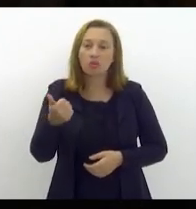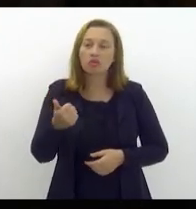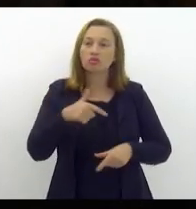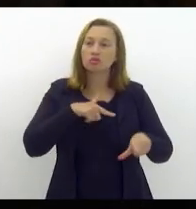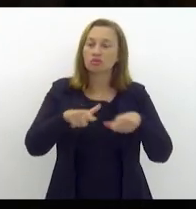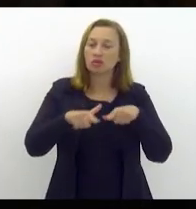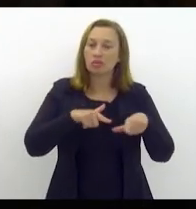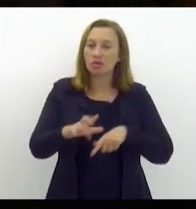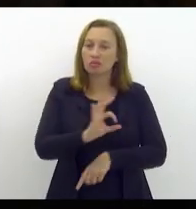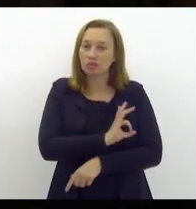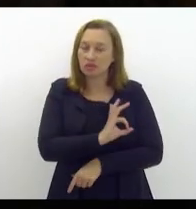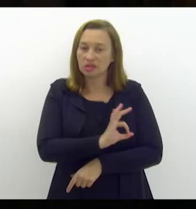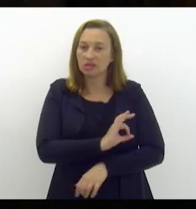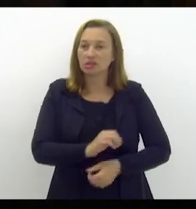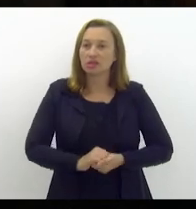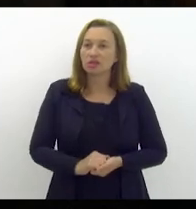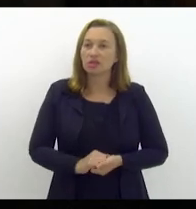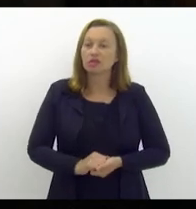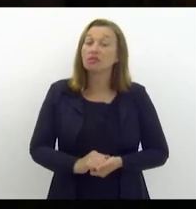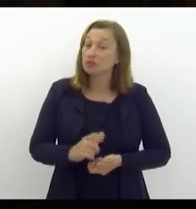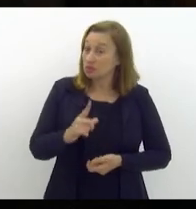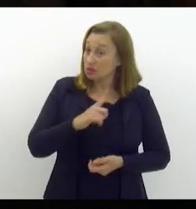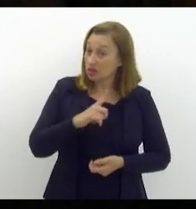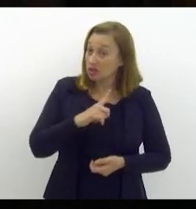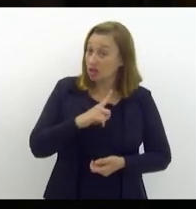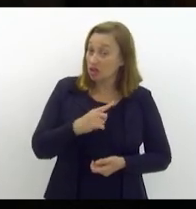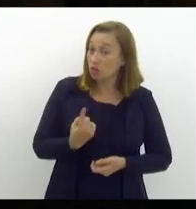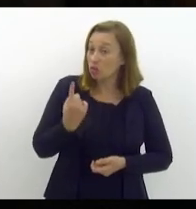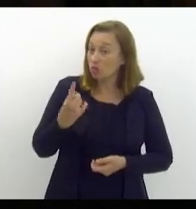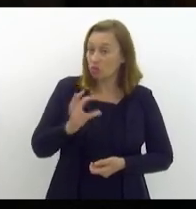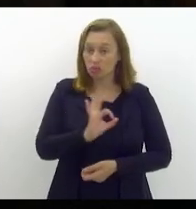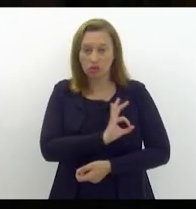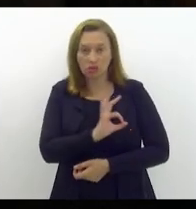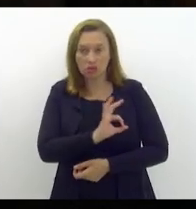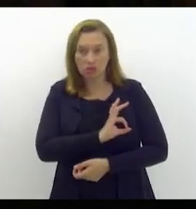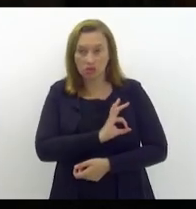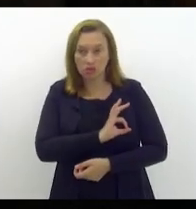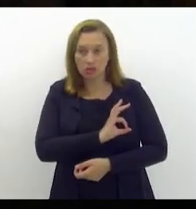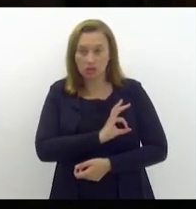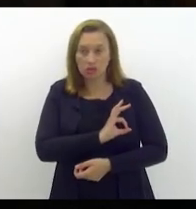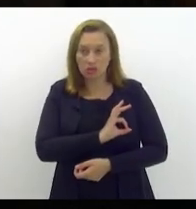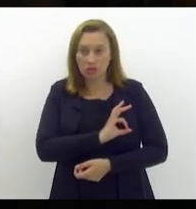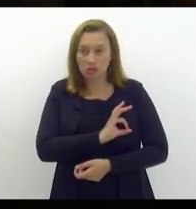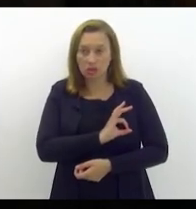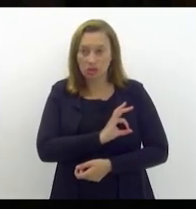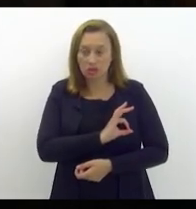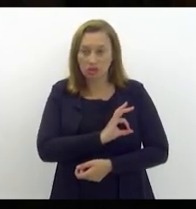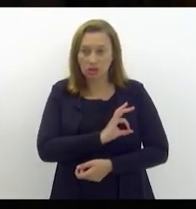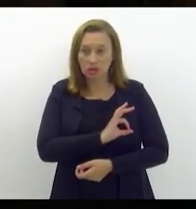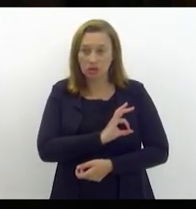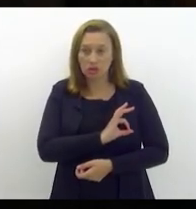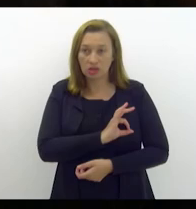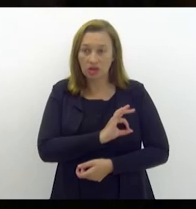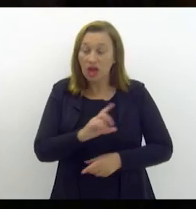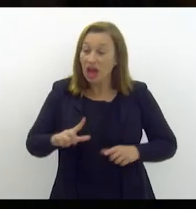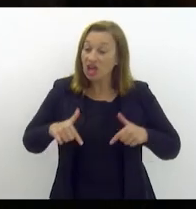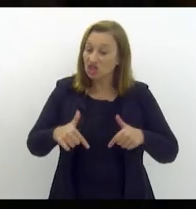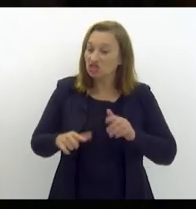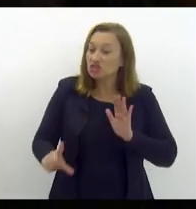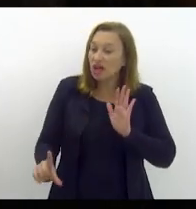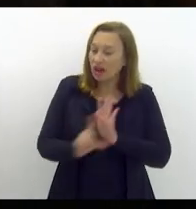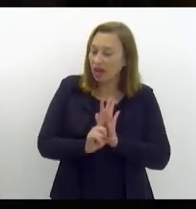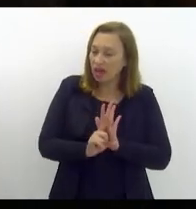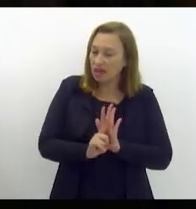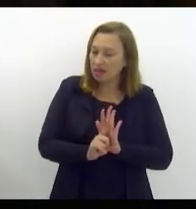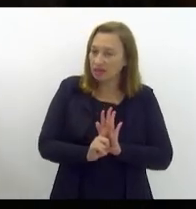atuação policial. Quando a gente tem um policial que é respaldado na sua atuação, justamente